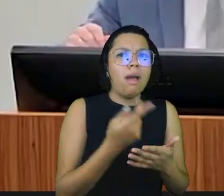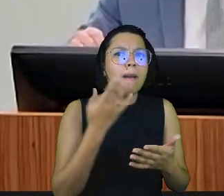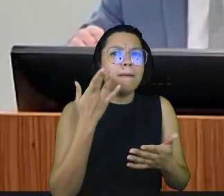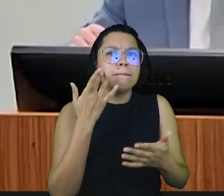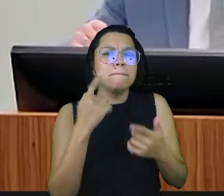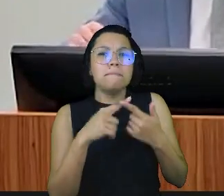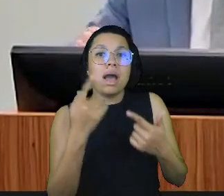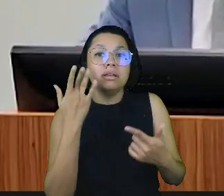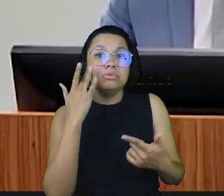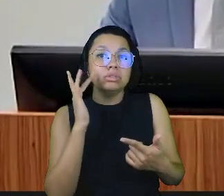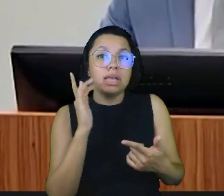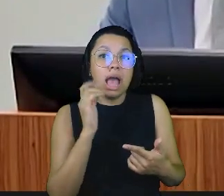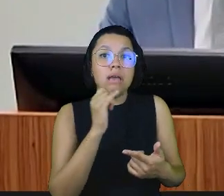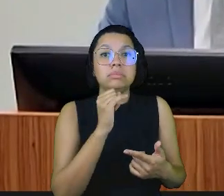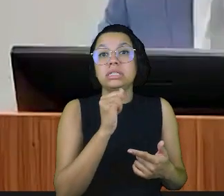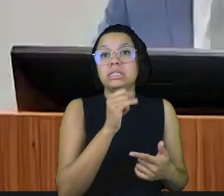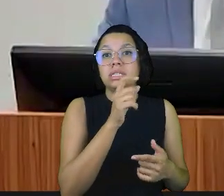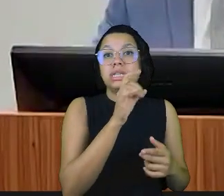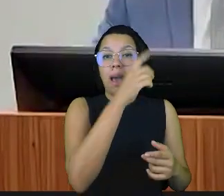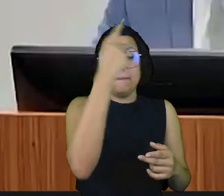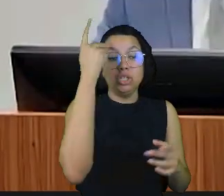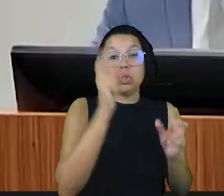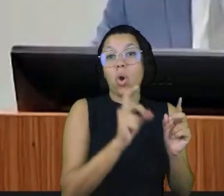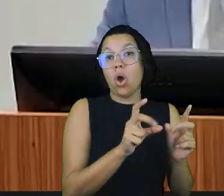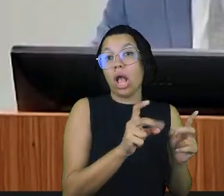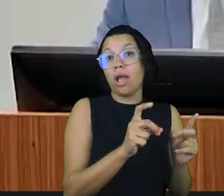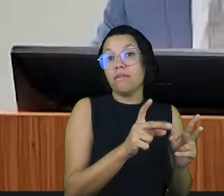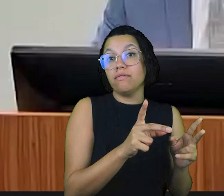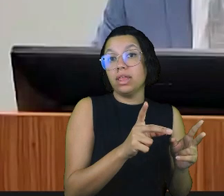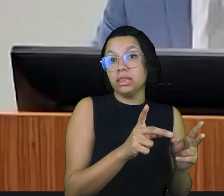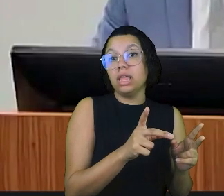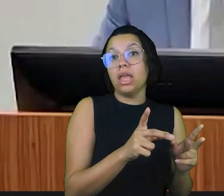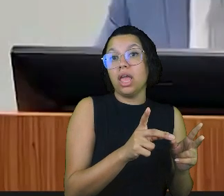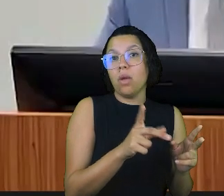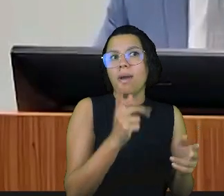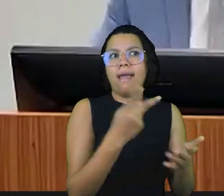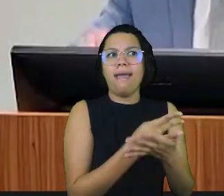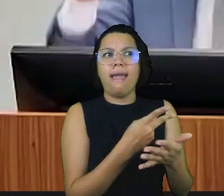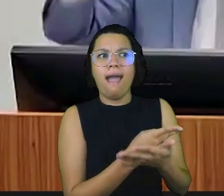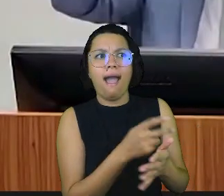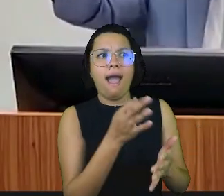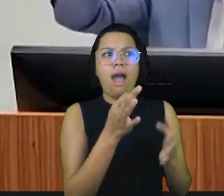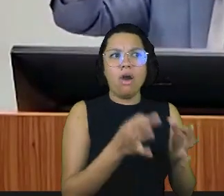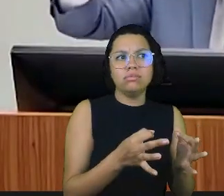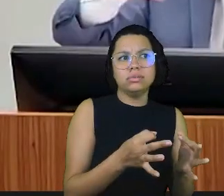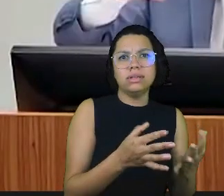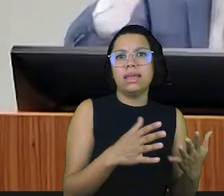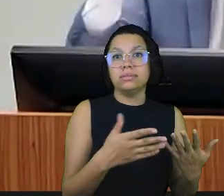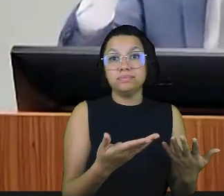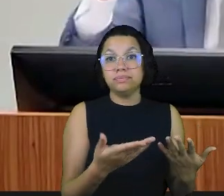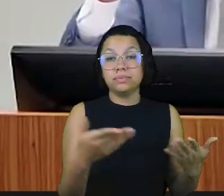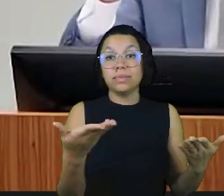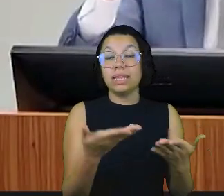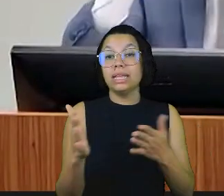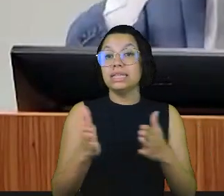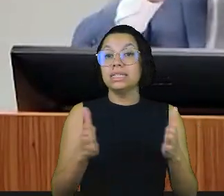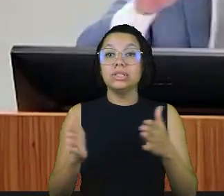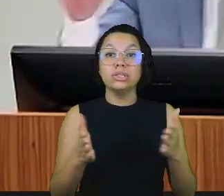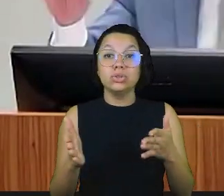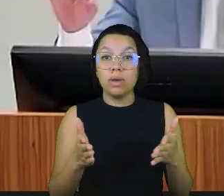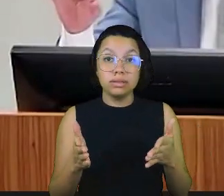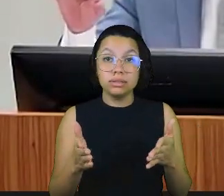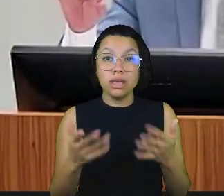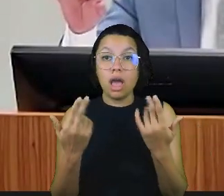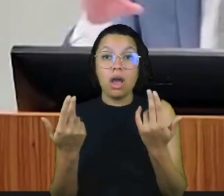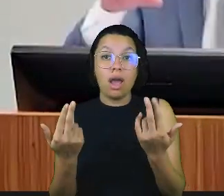vendedor tinha ou não tinha alguma coisa na sua capivara. Essa situação é